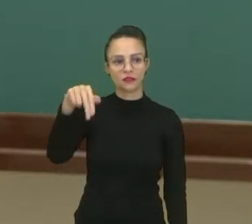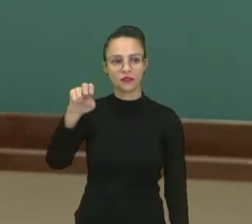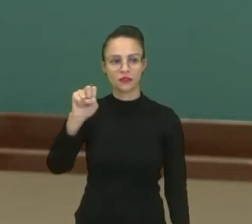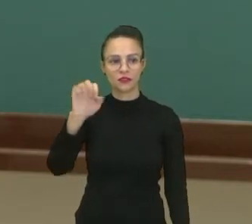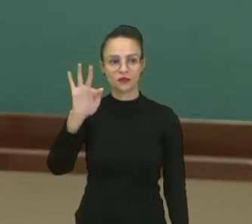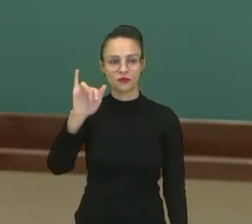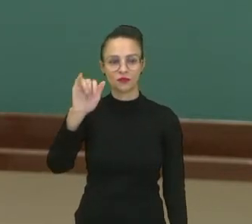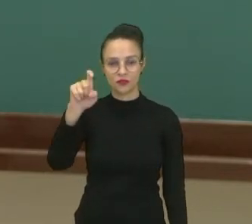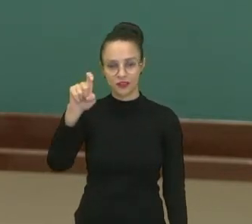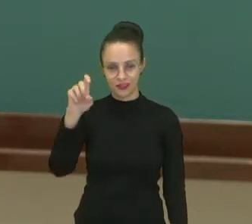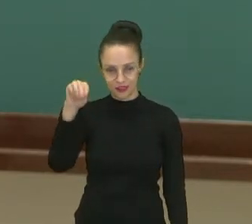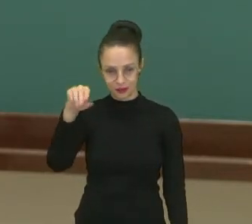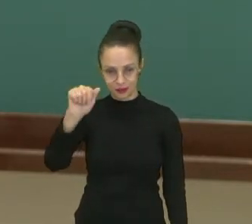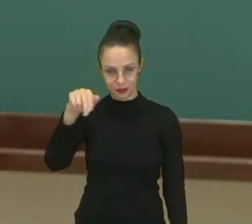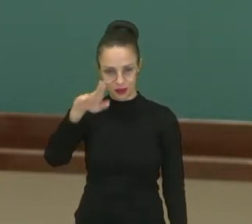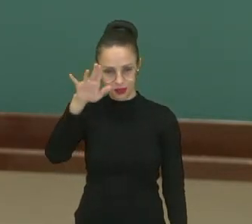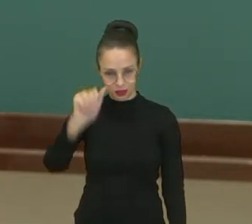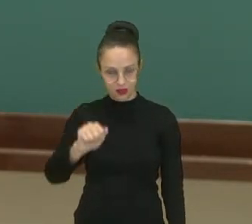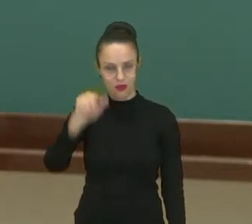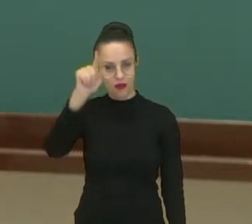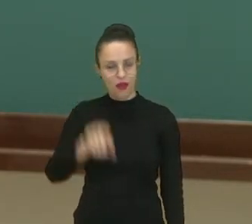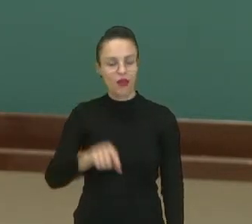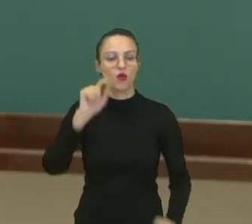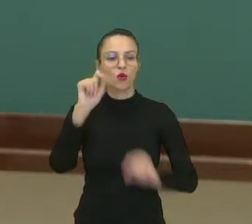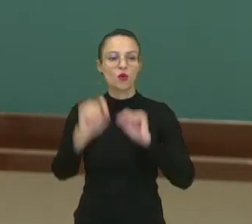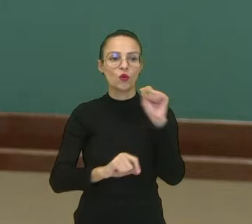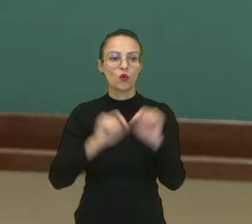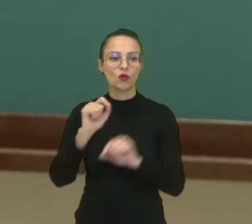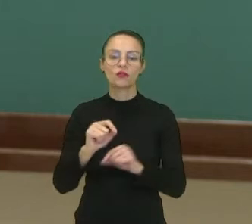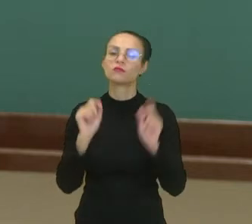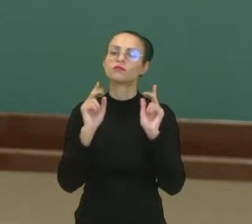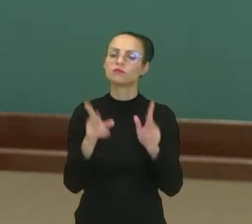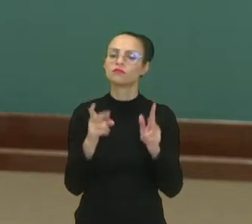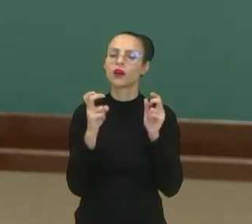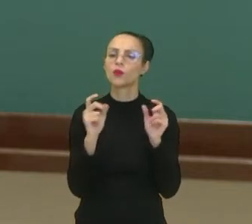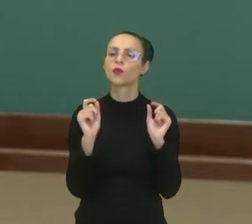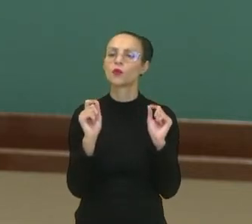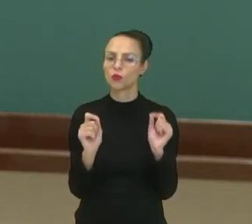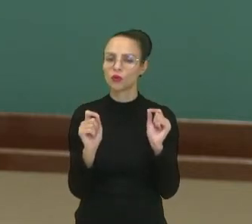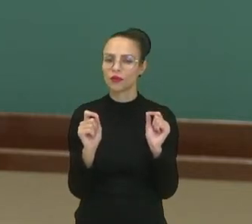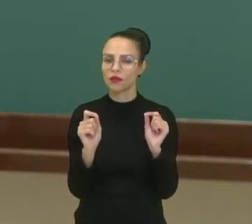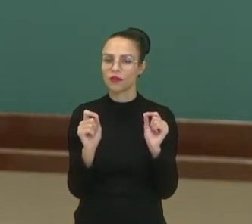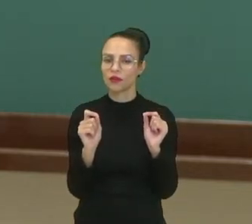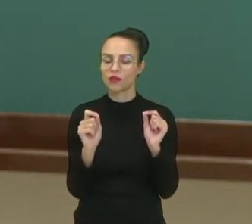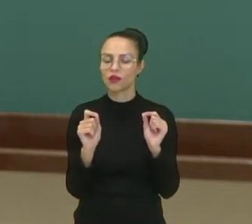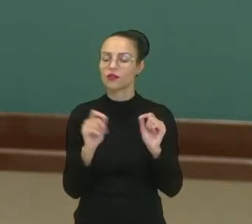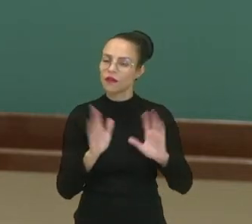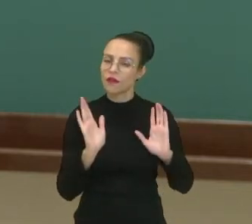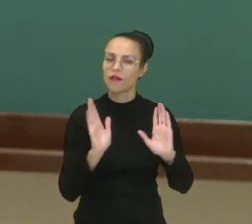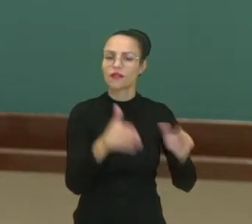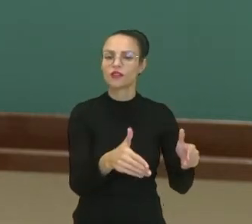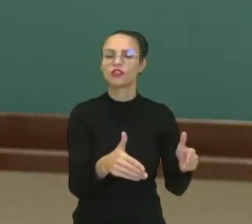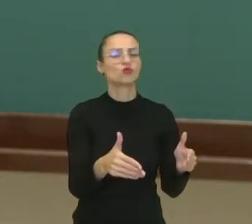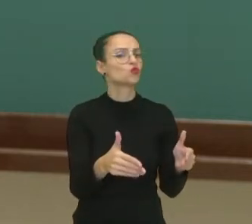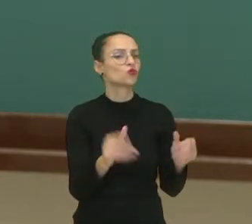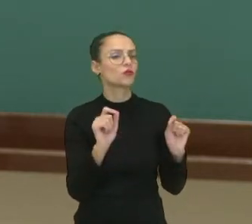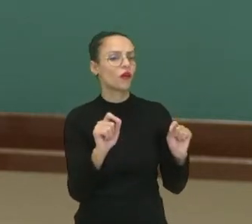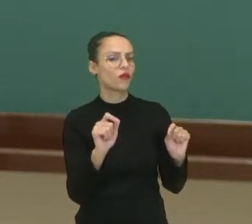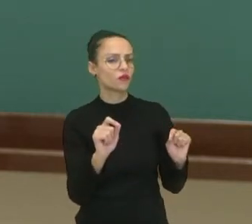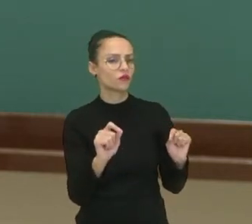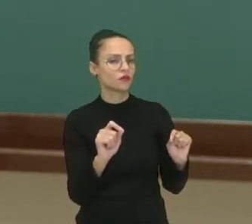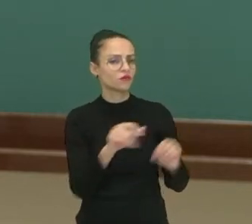o melhor chicle de bola e também o mais divertido. Então aqui o que eu posso observar? Para qual nicho de mercado está